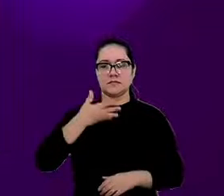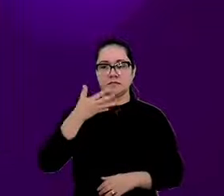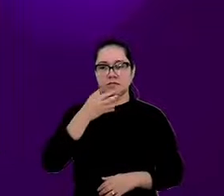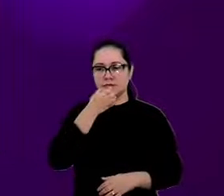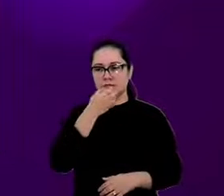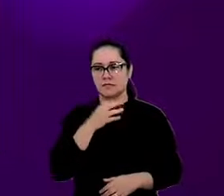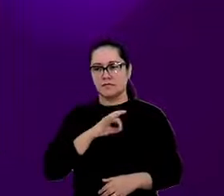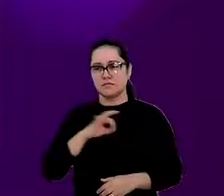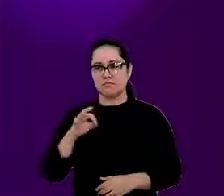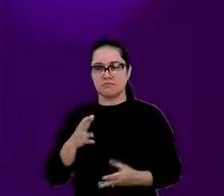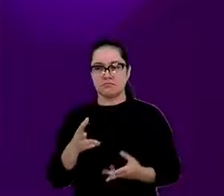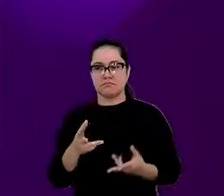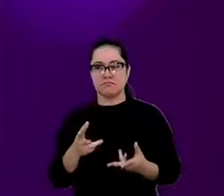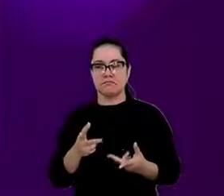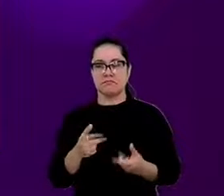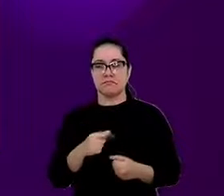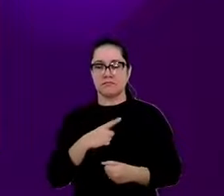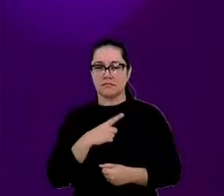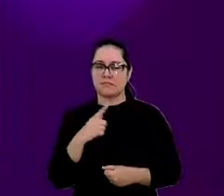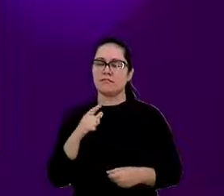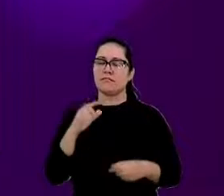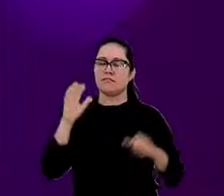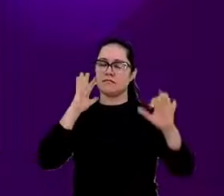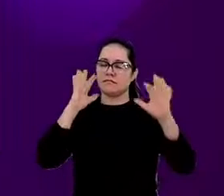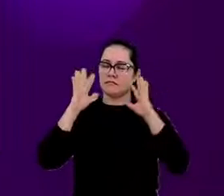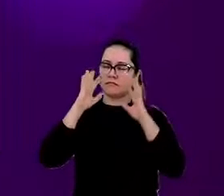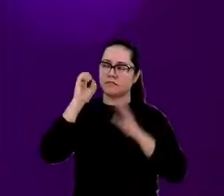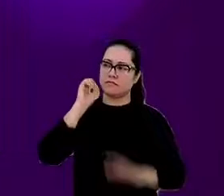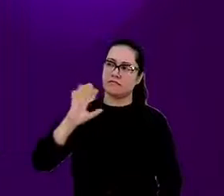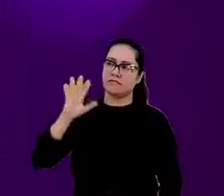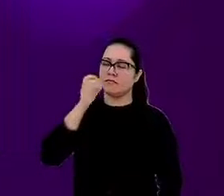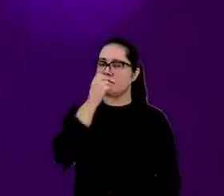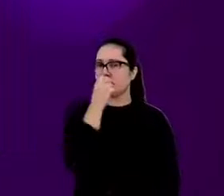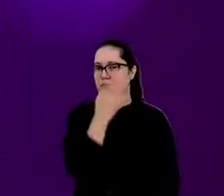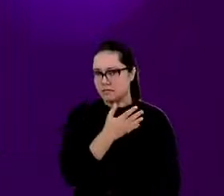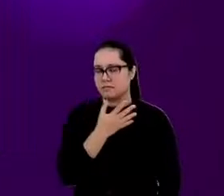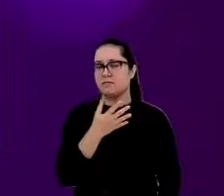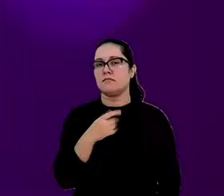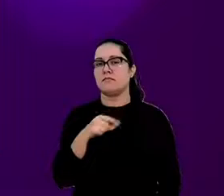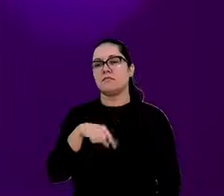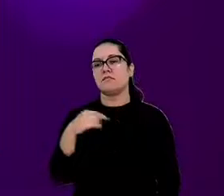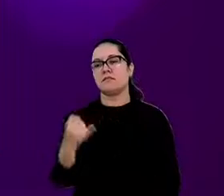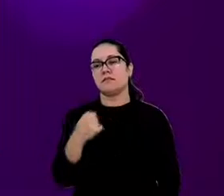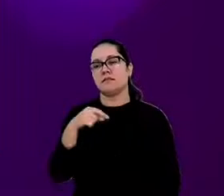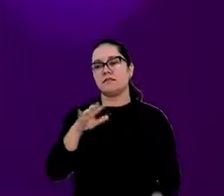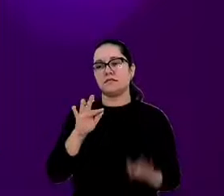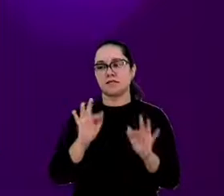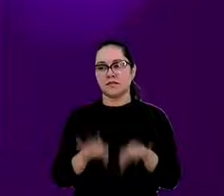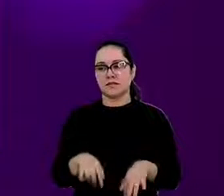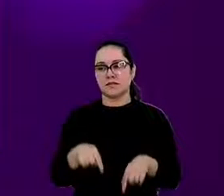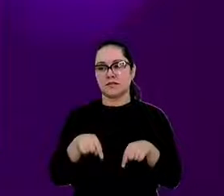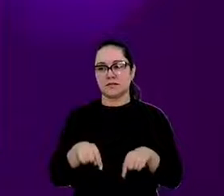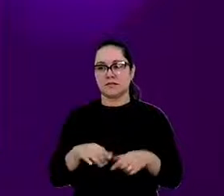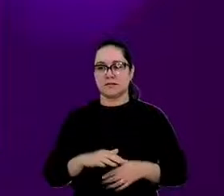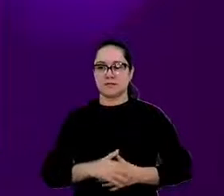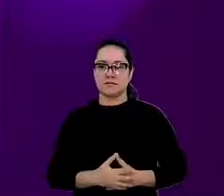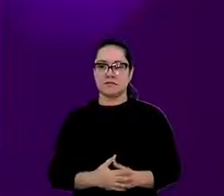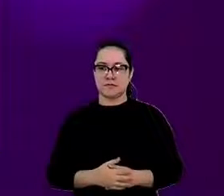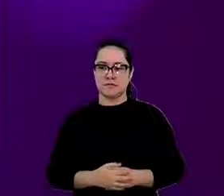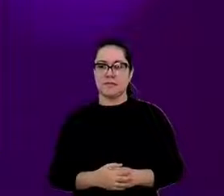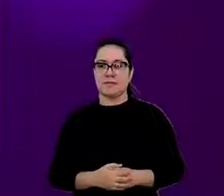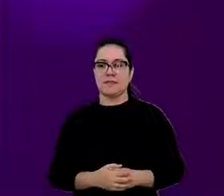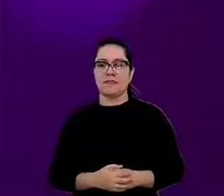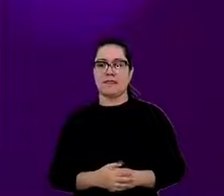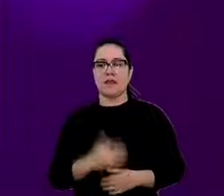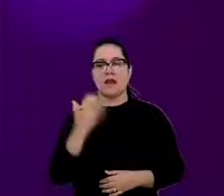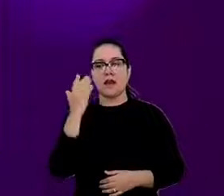realmente brilhantes, que nos fazem refletir, acho que isso é muito importante para uma mesa final aqui da nossa sessão de cardiologia, e acho